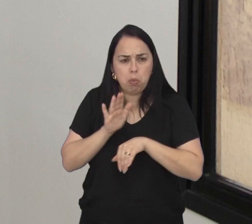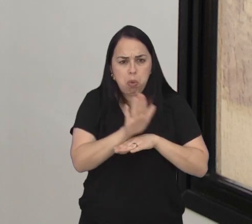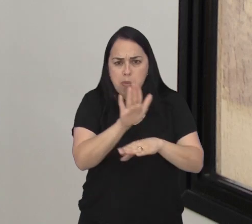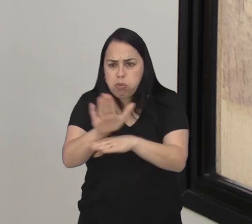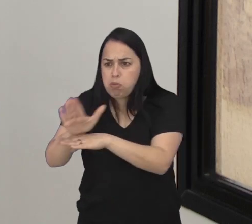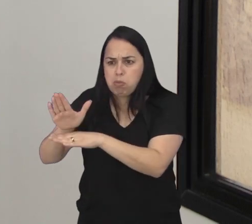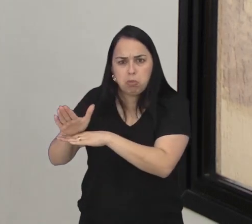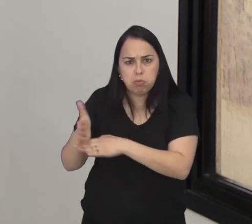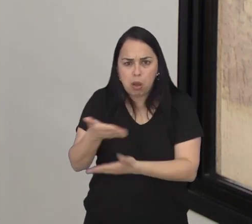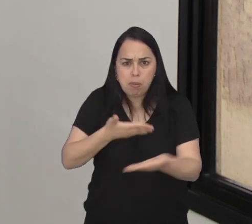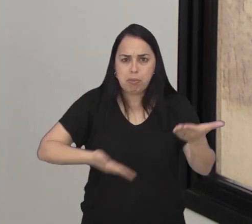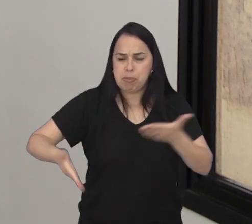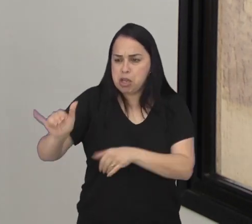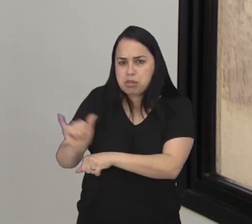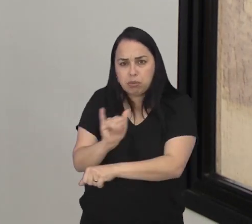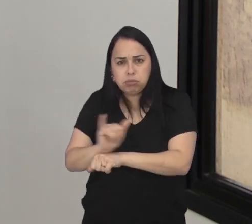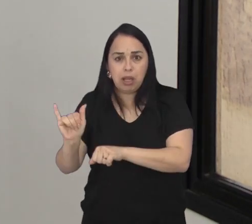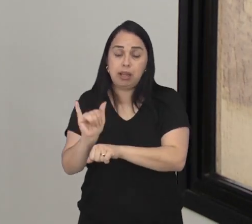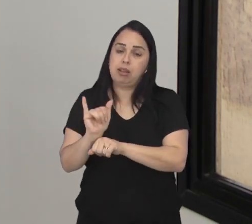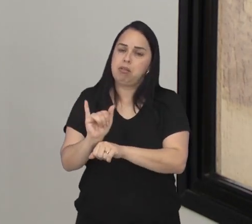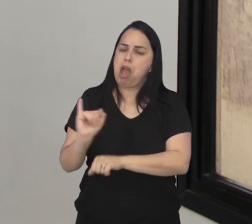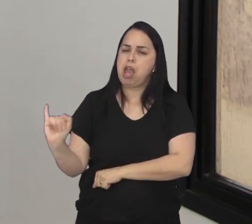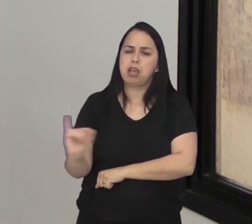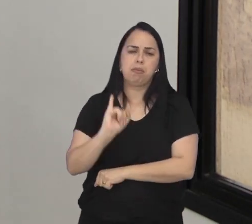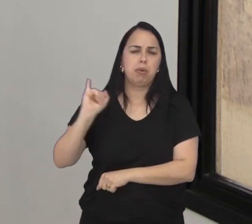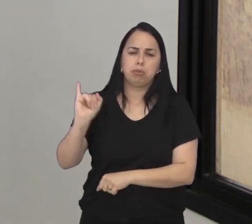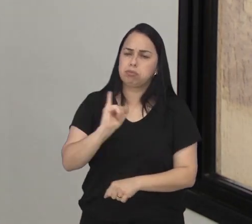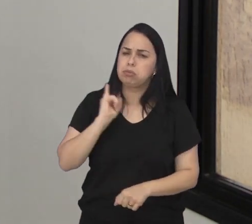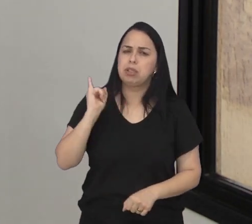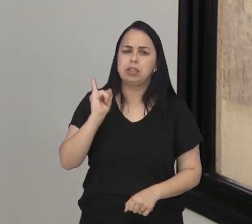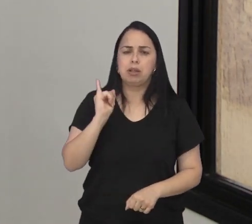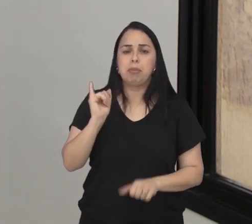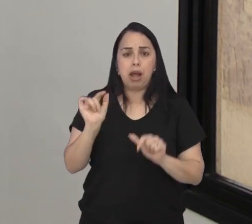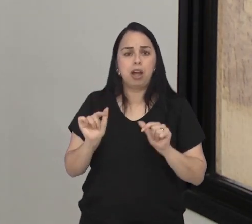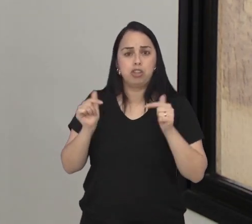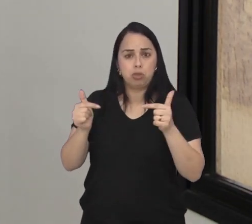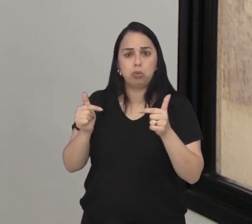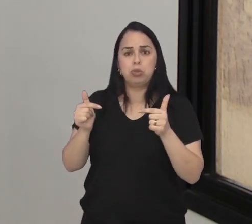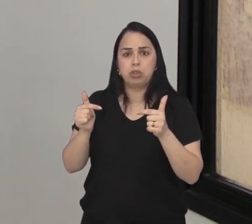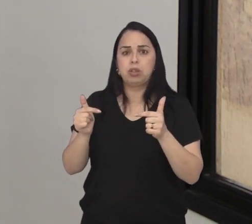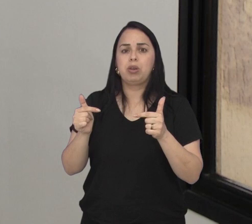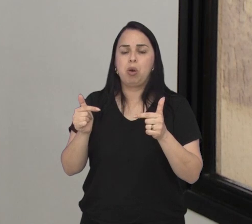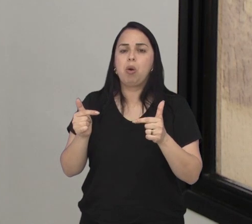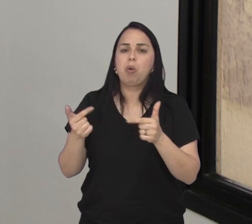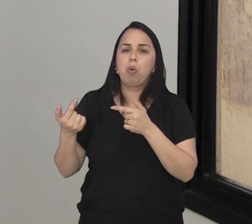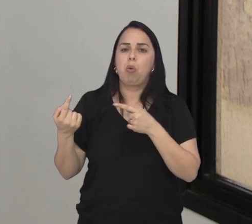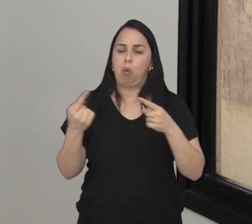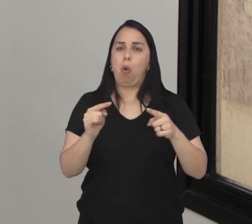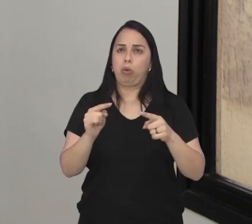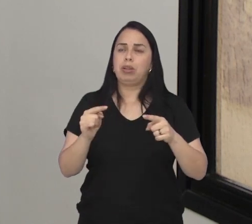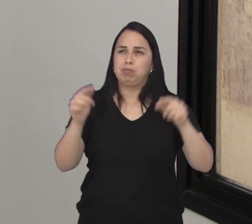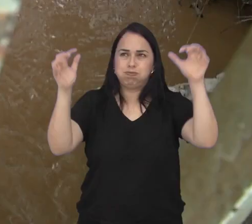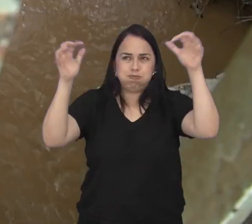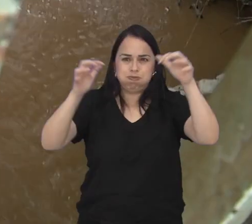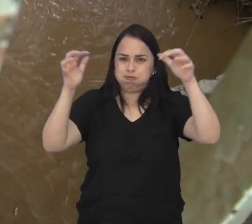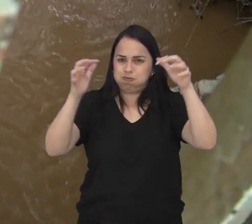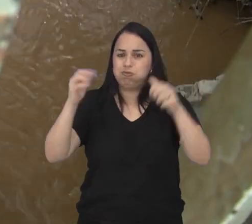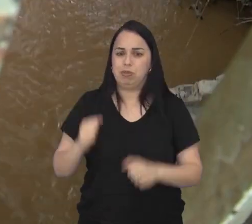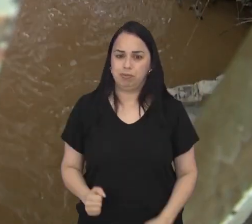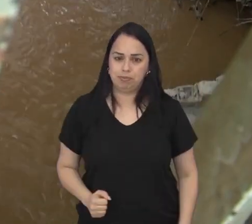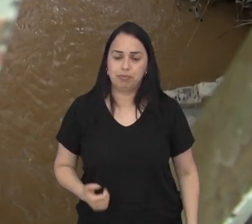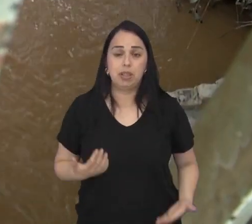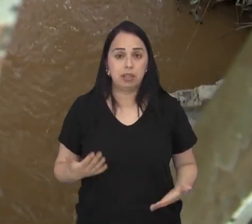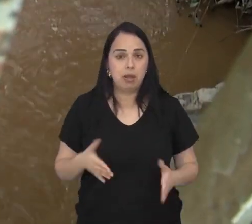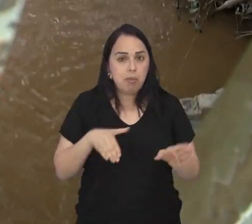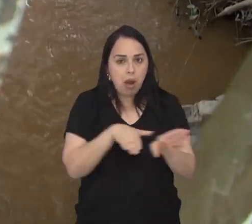pessoas impactadas pelo evento. Entendeu? Então, eu acho extremamente importante uma política de combate a eventos extremos. Orientar